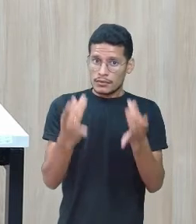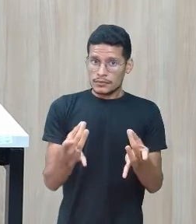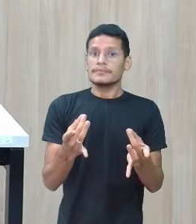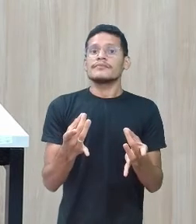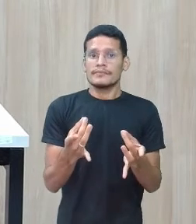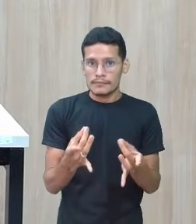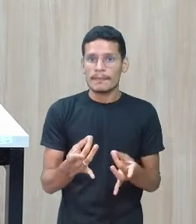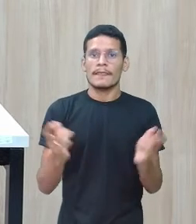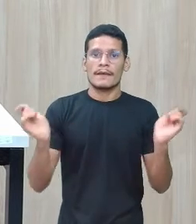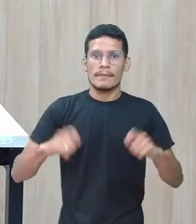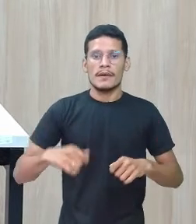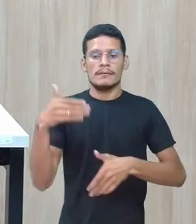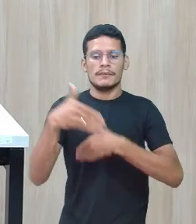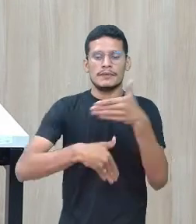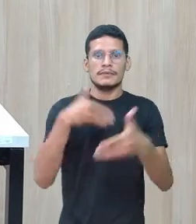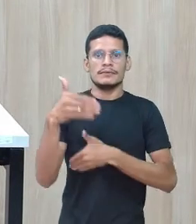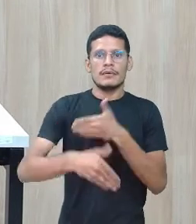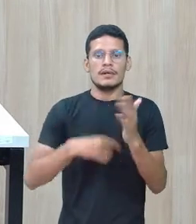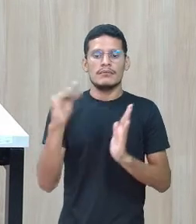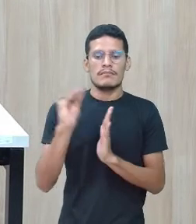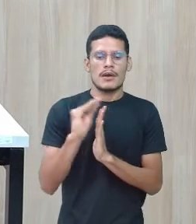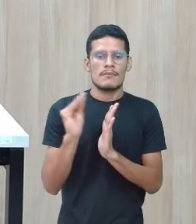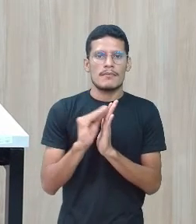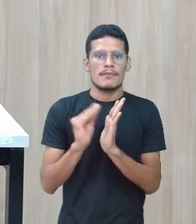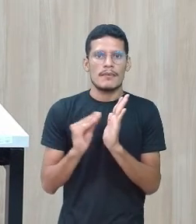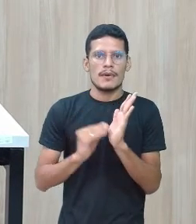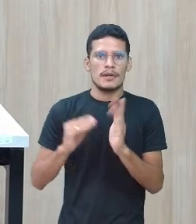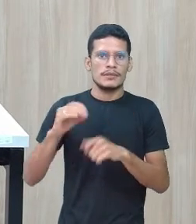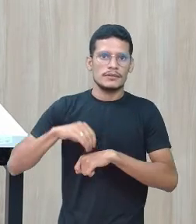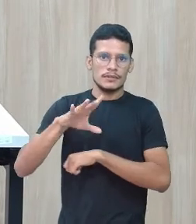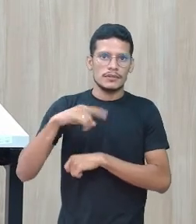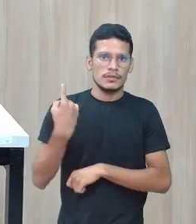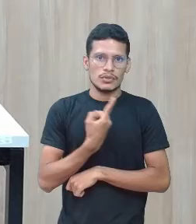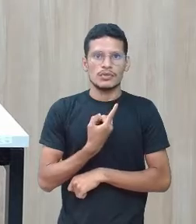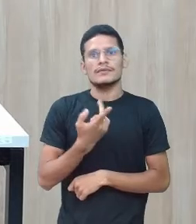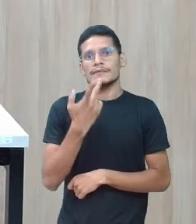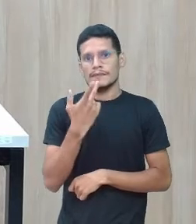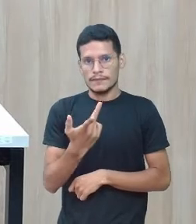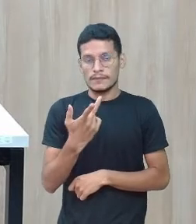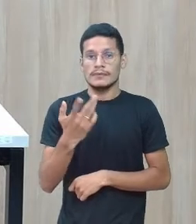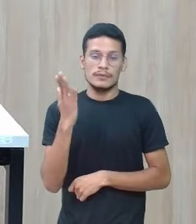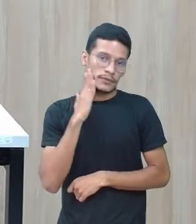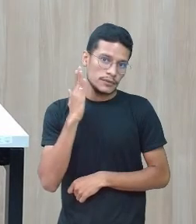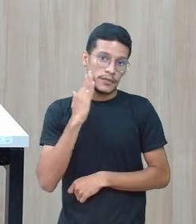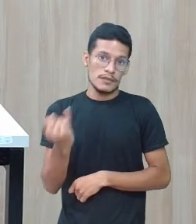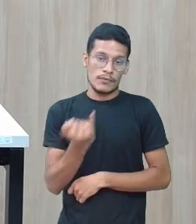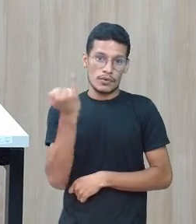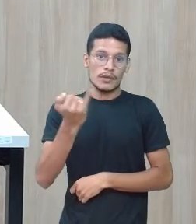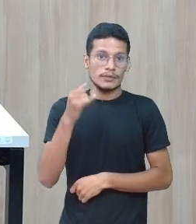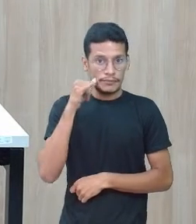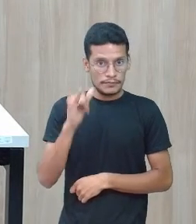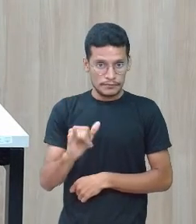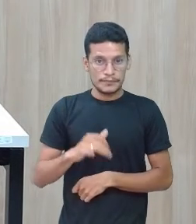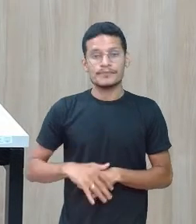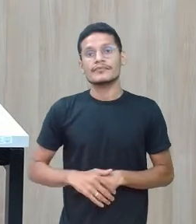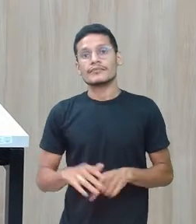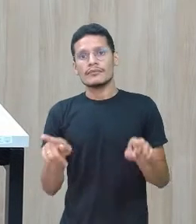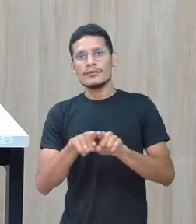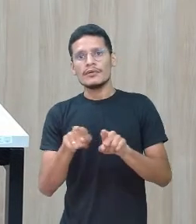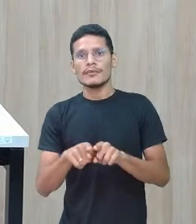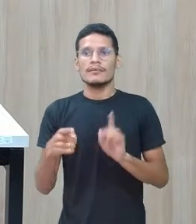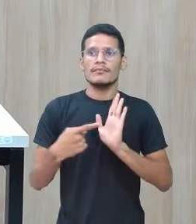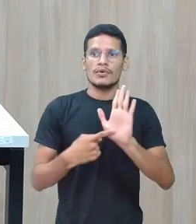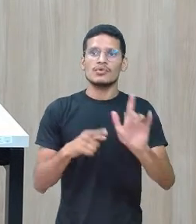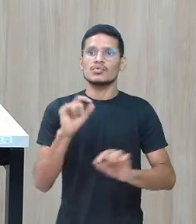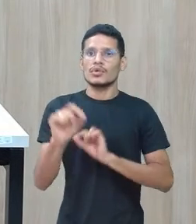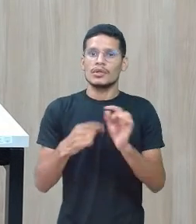aí para participar, para anotar essas dicas aí que eu estou dando, tá certo? É muito importante essa prevenção. E aqui eu trago para vocês